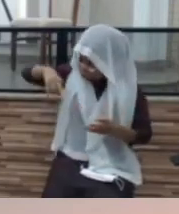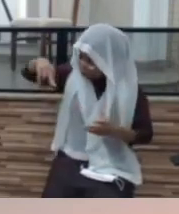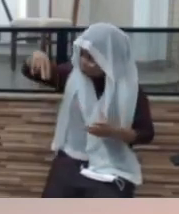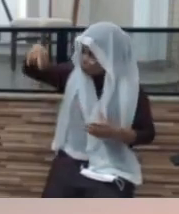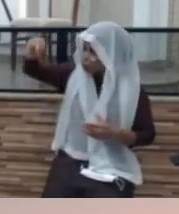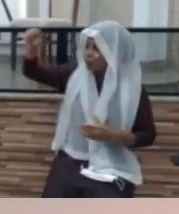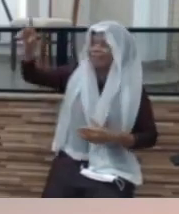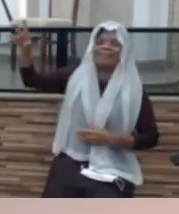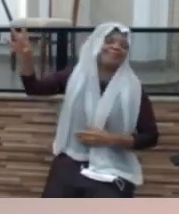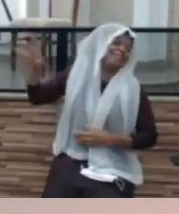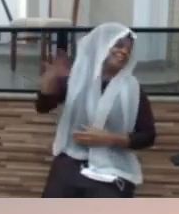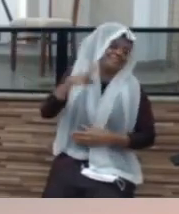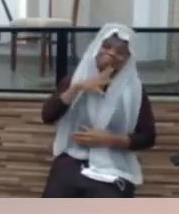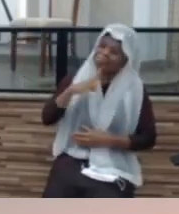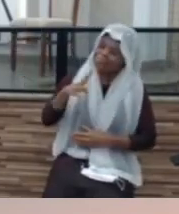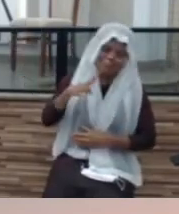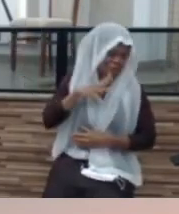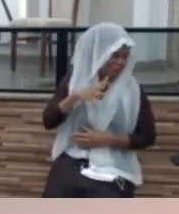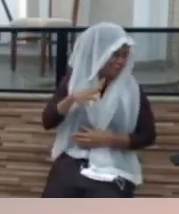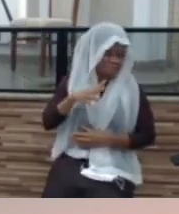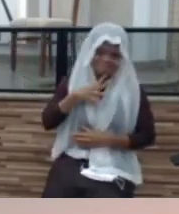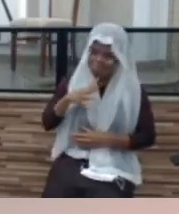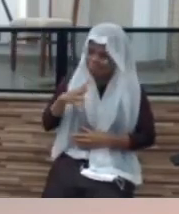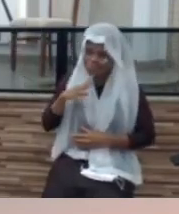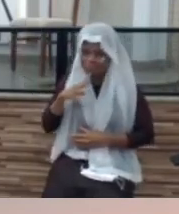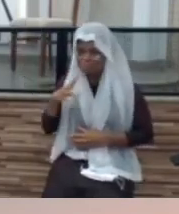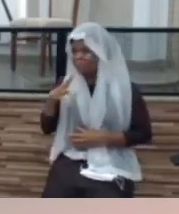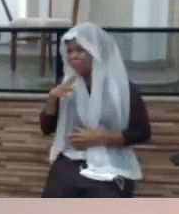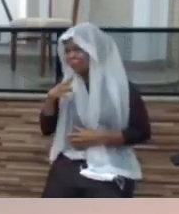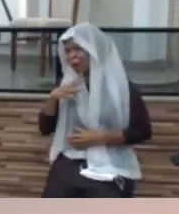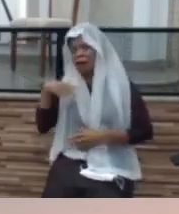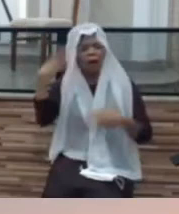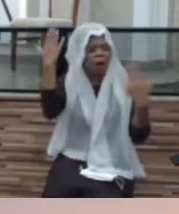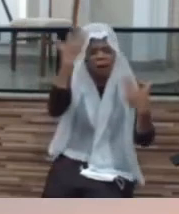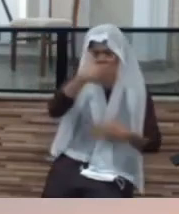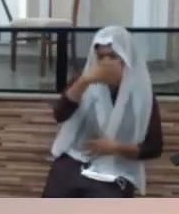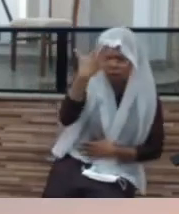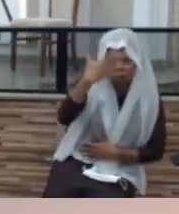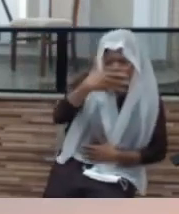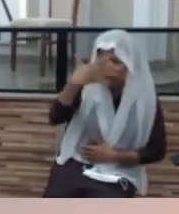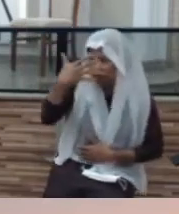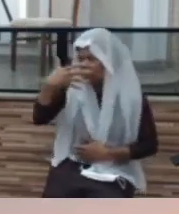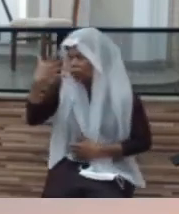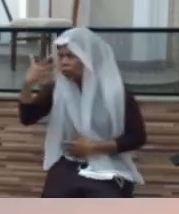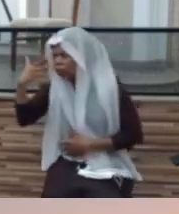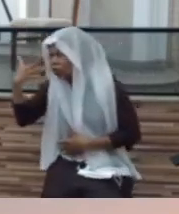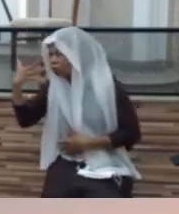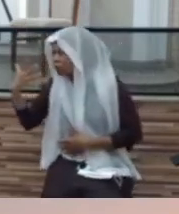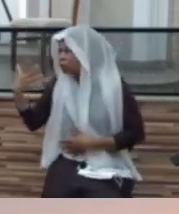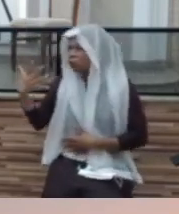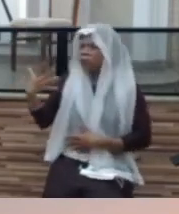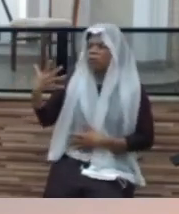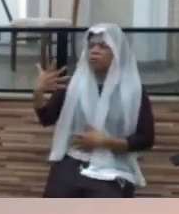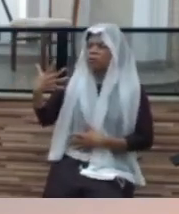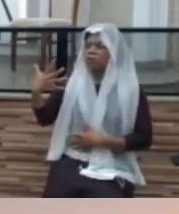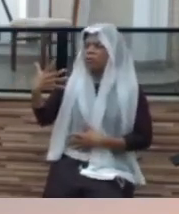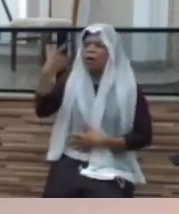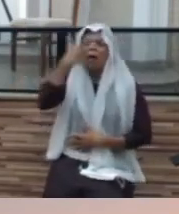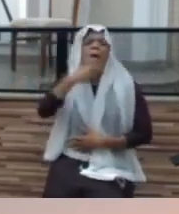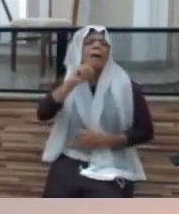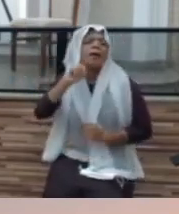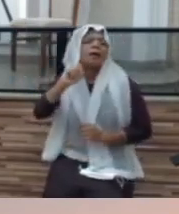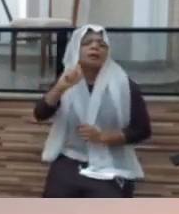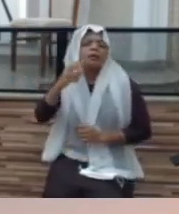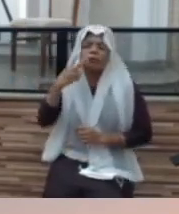evangelhos, depois de ressuscitado, se todo mundo via Ele. Não via, irmãos. Só via Ele ressuscitado quem Ele se